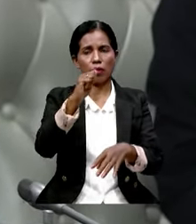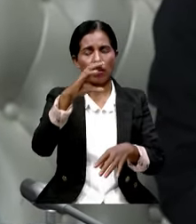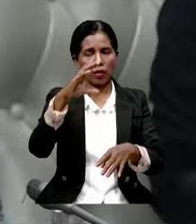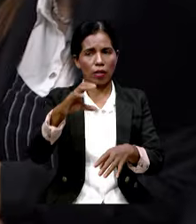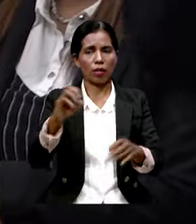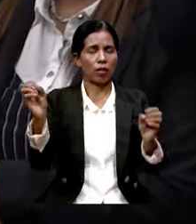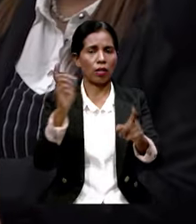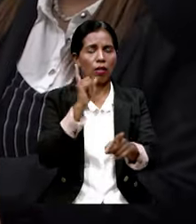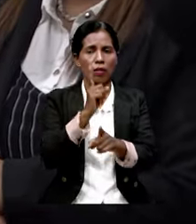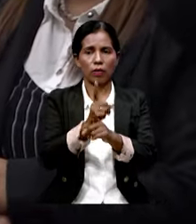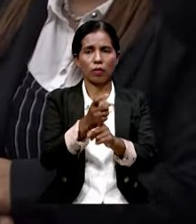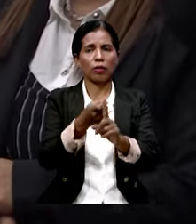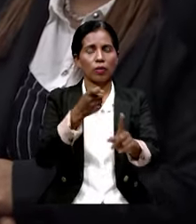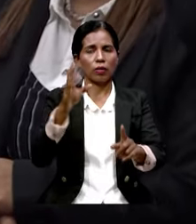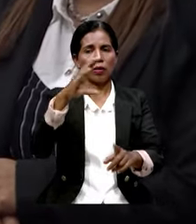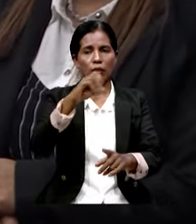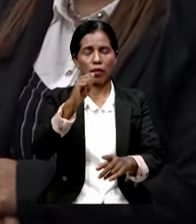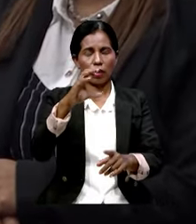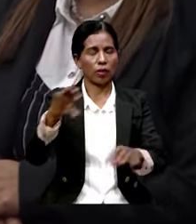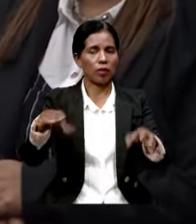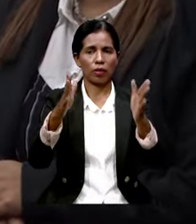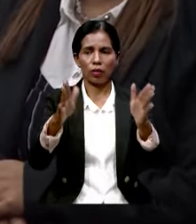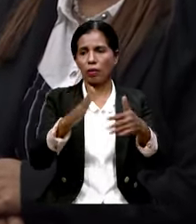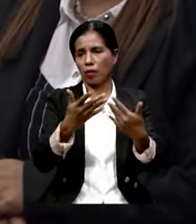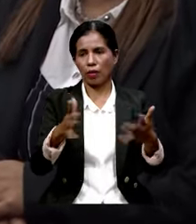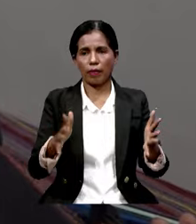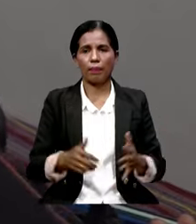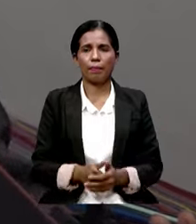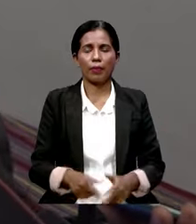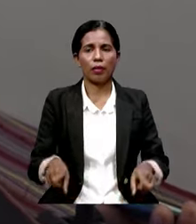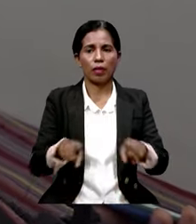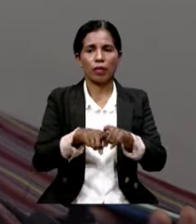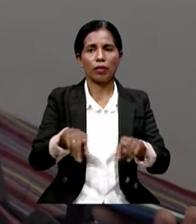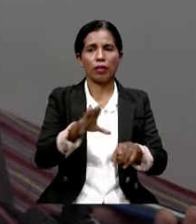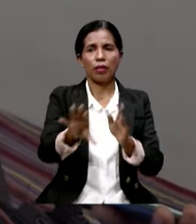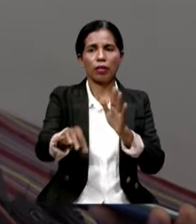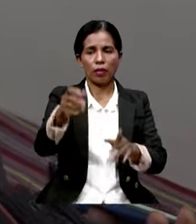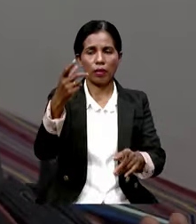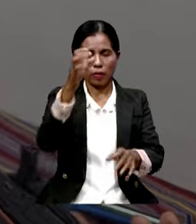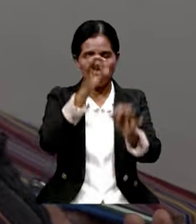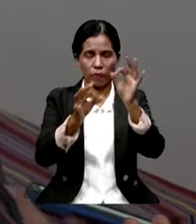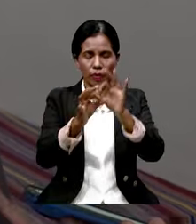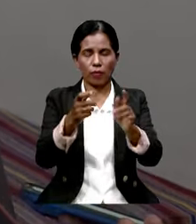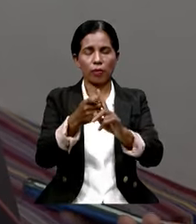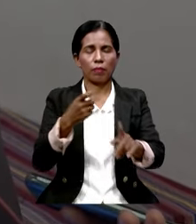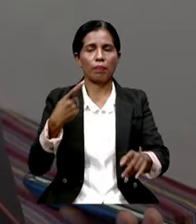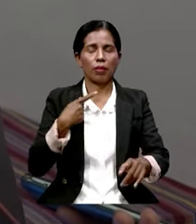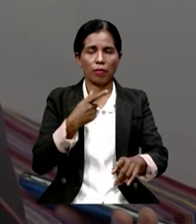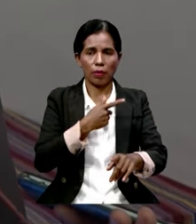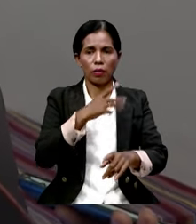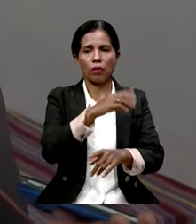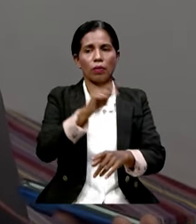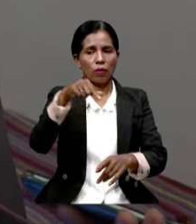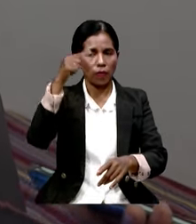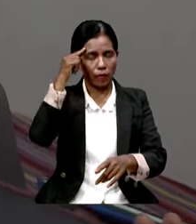lá efetivo causa o comissário lá IHA. Tu é a nós, no dar comissário, né? Bem, retanfiar o Parlamento, nosso governo.